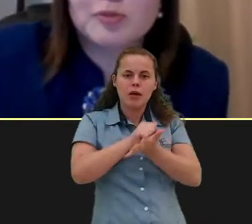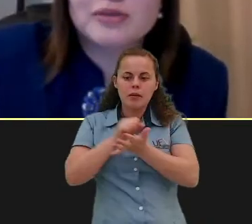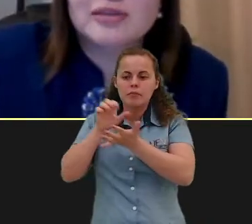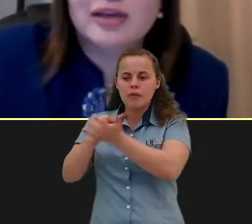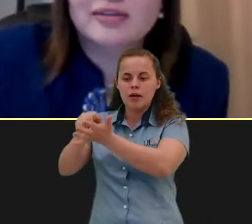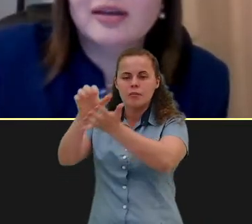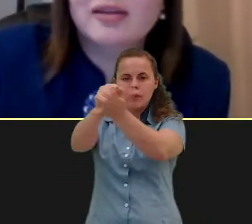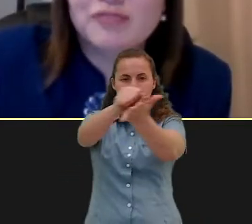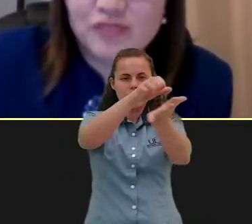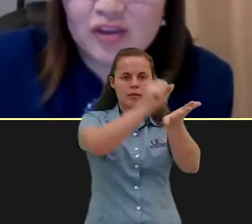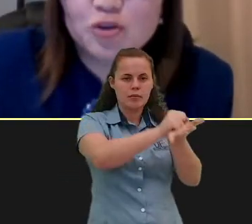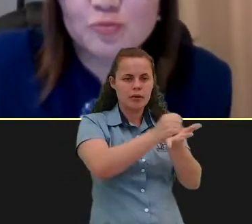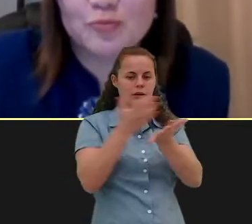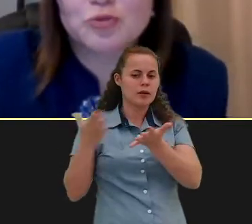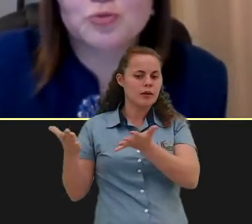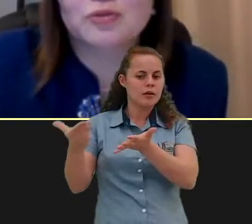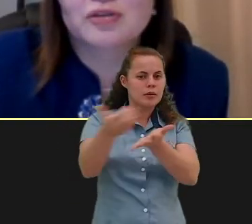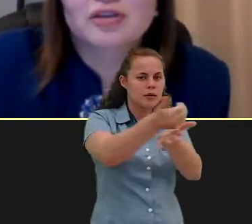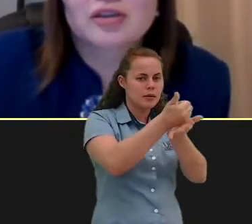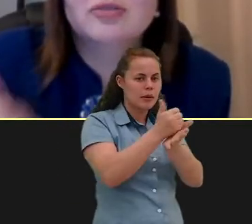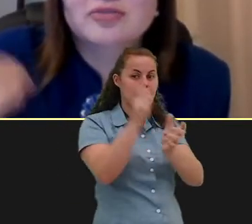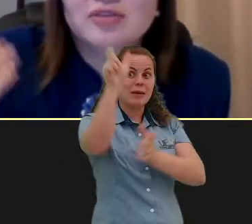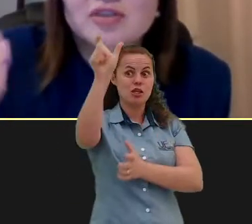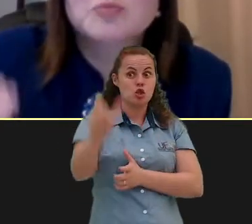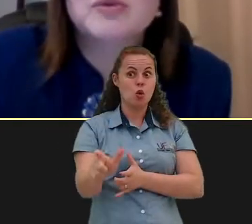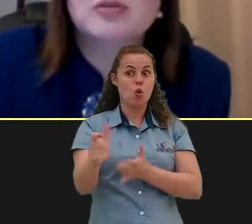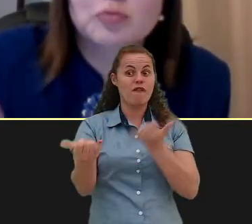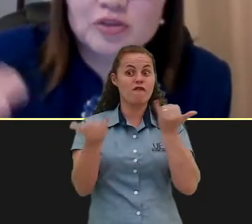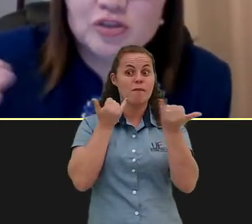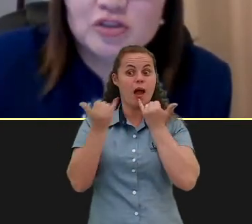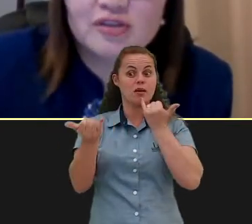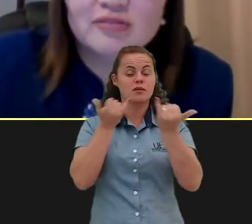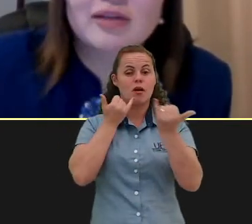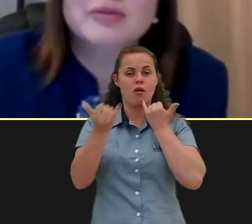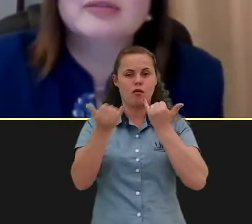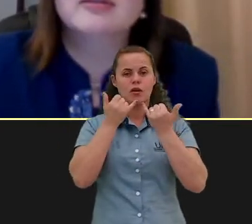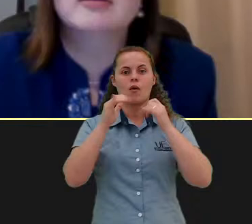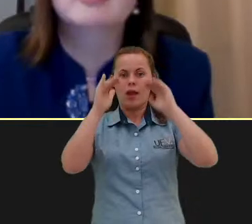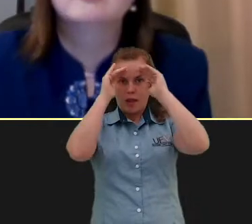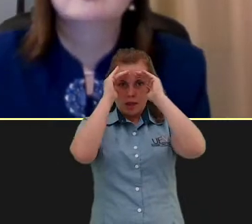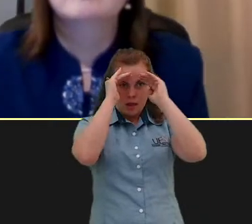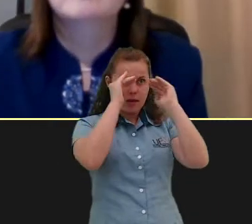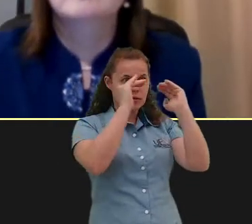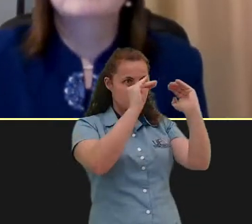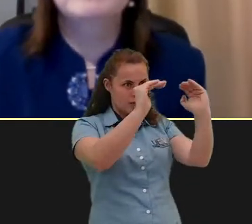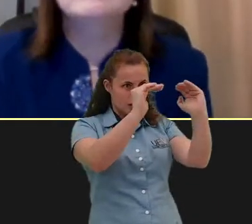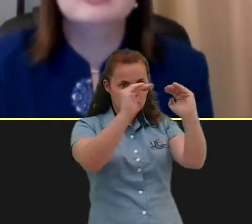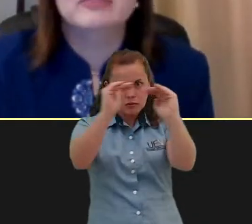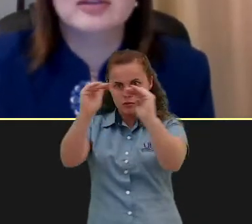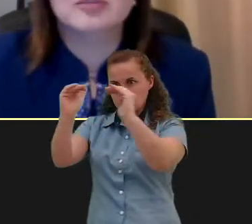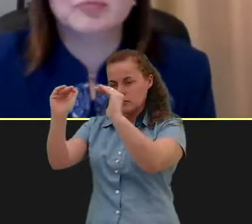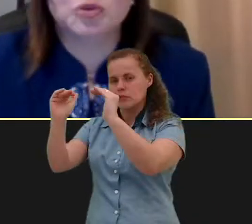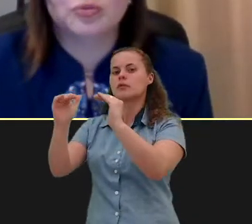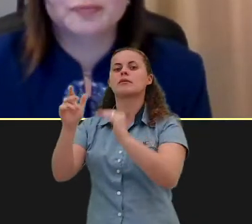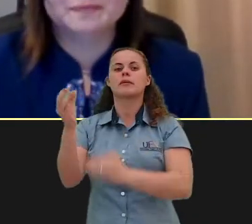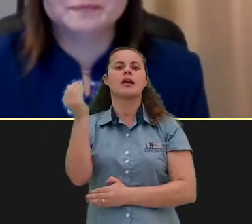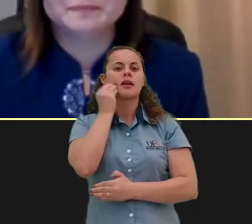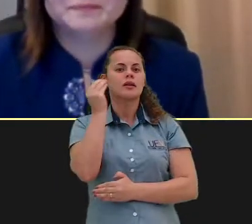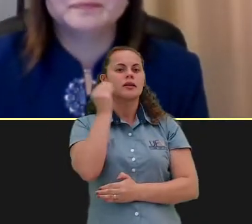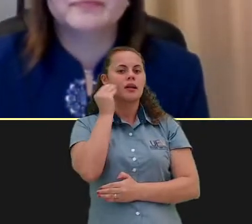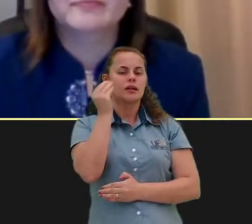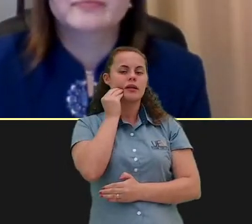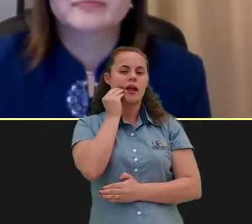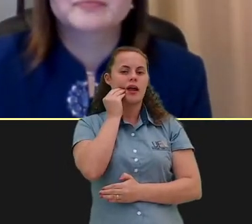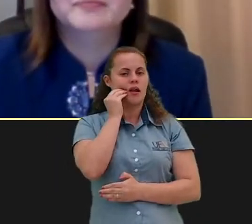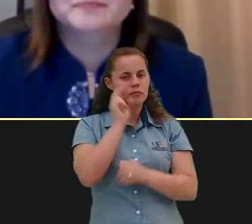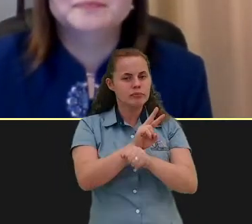dados para Big Data veio de uma pessoa. Então, esse respeito para a gente tentar manter, preservar essa pessoa.